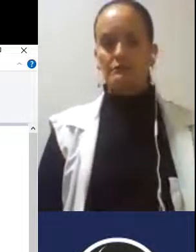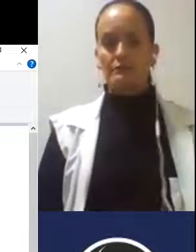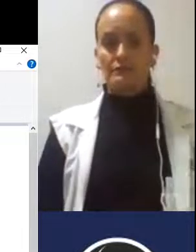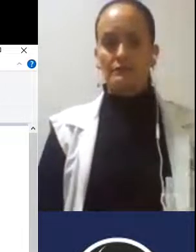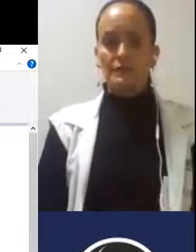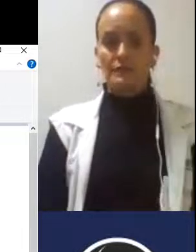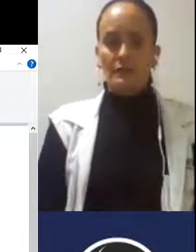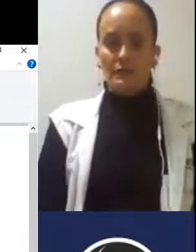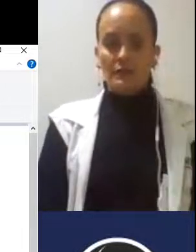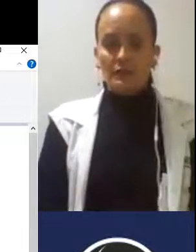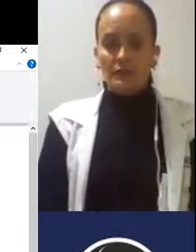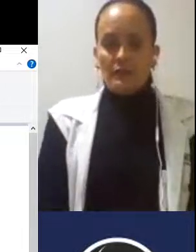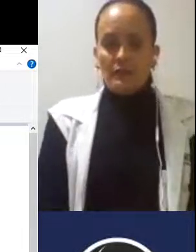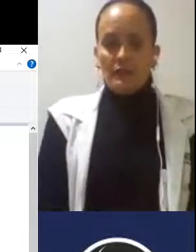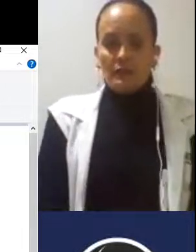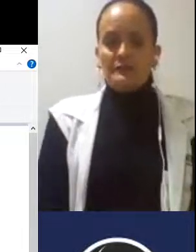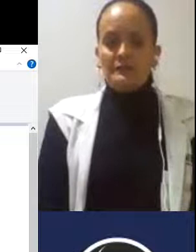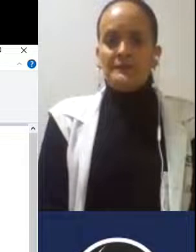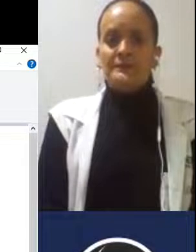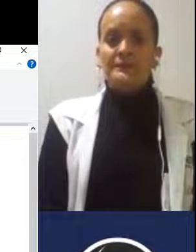Então, aqui a gente tem uma